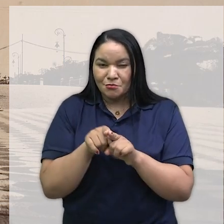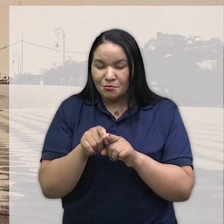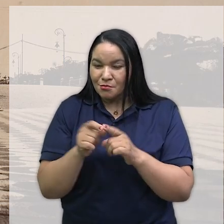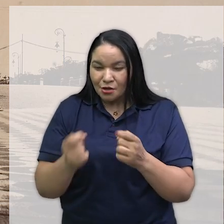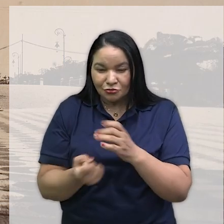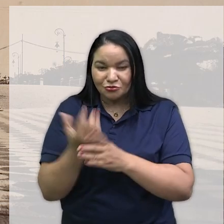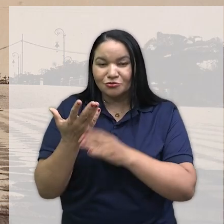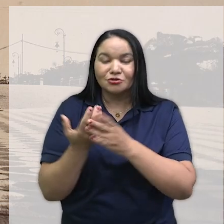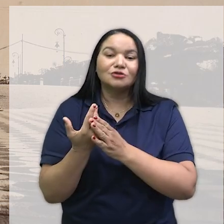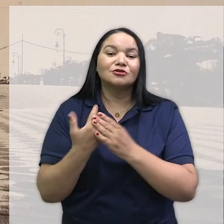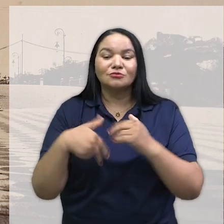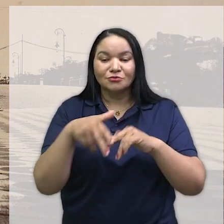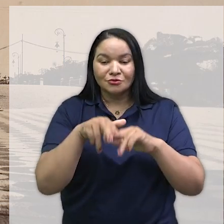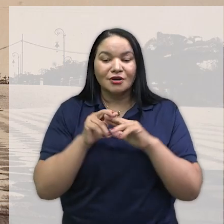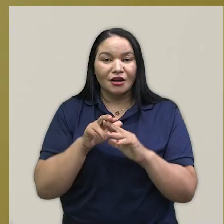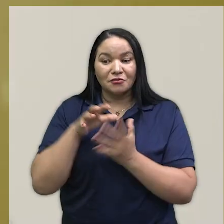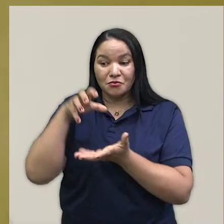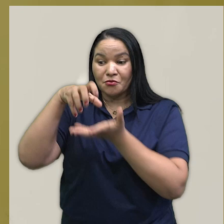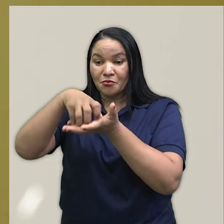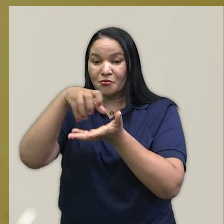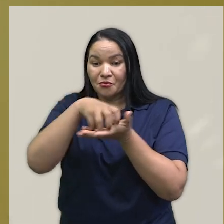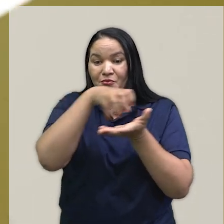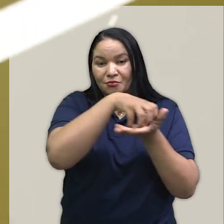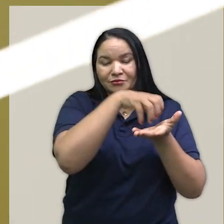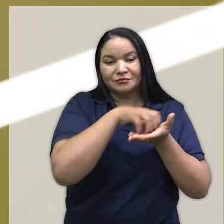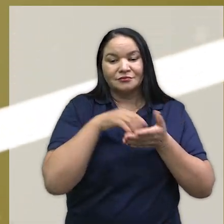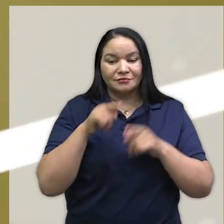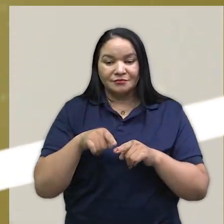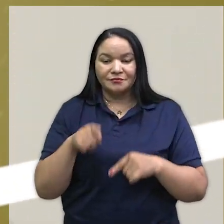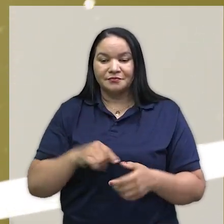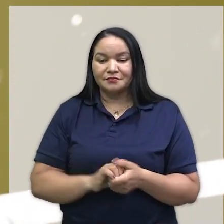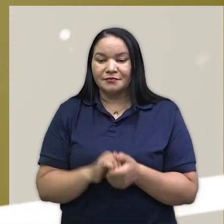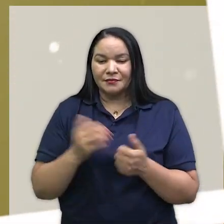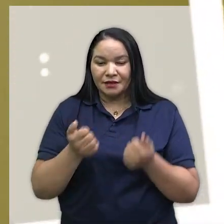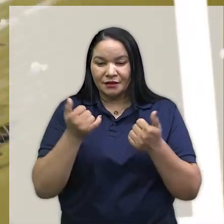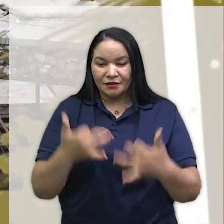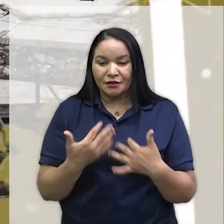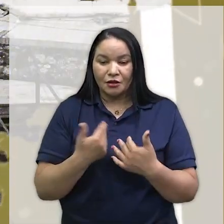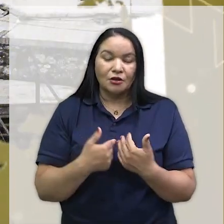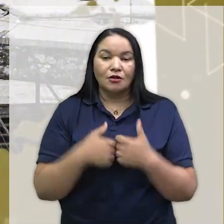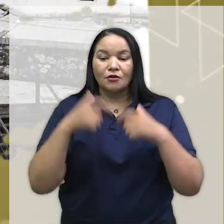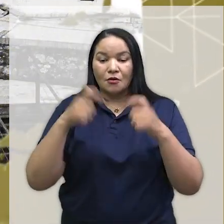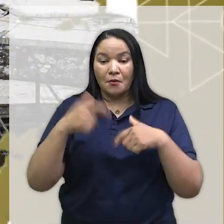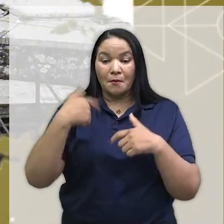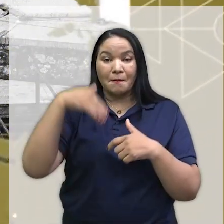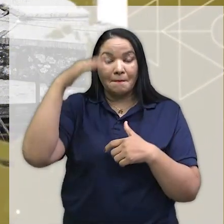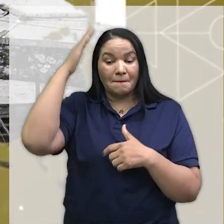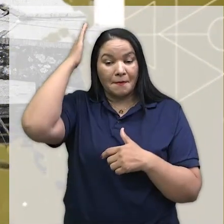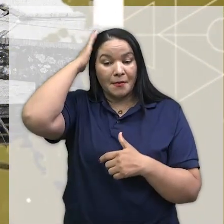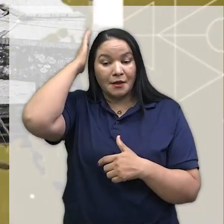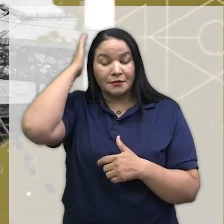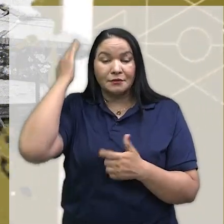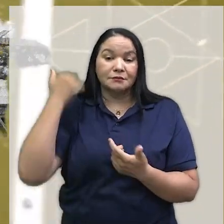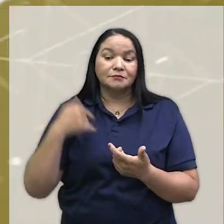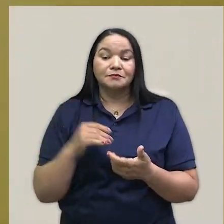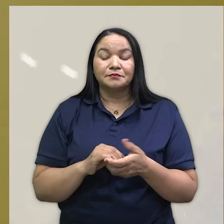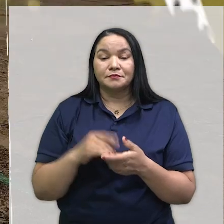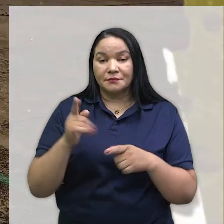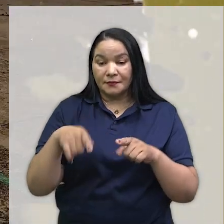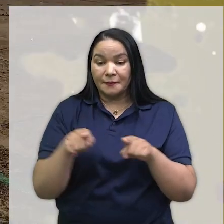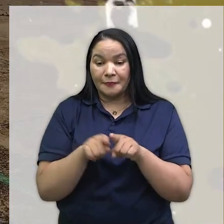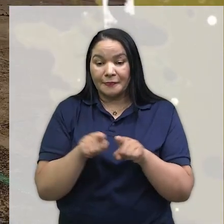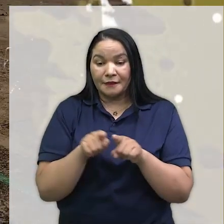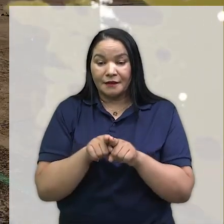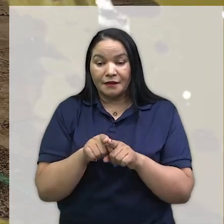surgindo a partir dessas fortificações. Destaco para vocês a cidade de Belém, que surgiu ao redor do Forte do